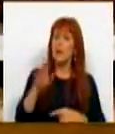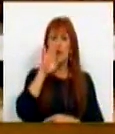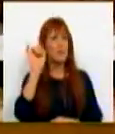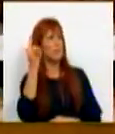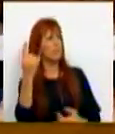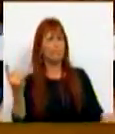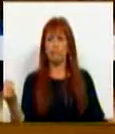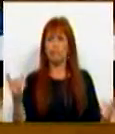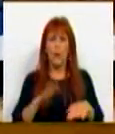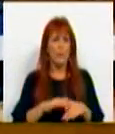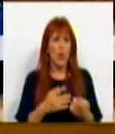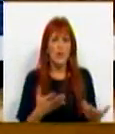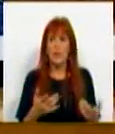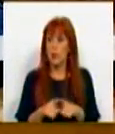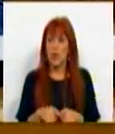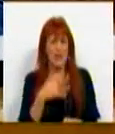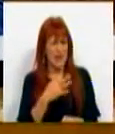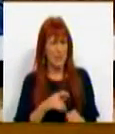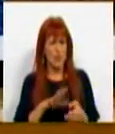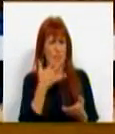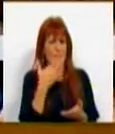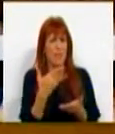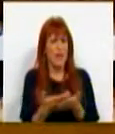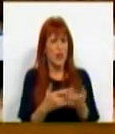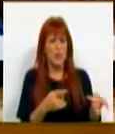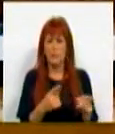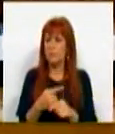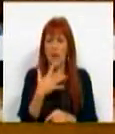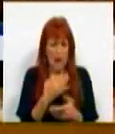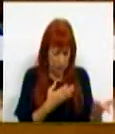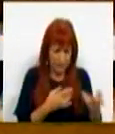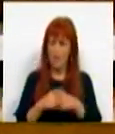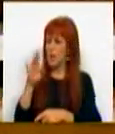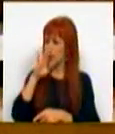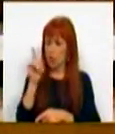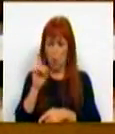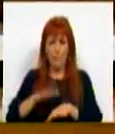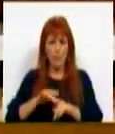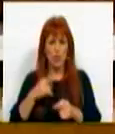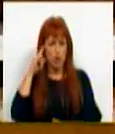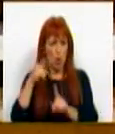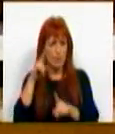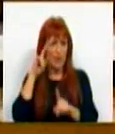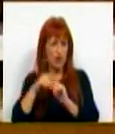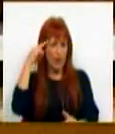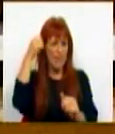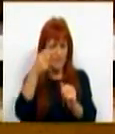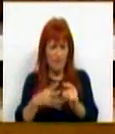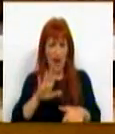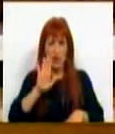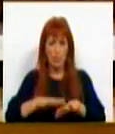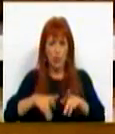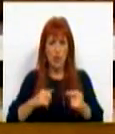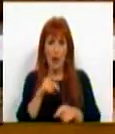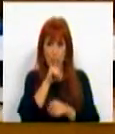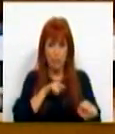é pela credibilidade do cenário macroeconómico, é credível. Se não é pelos objetivos e as metas em relação